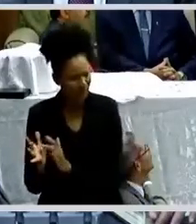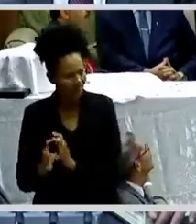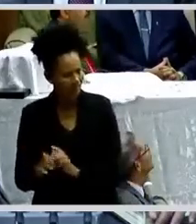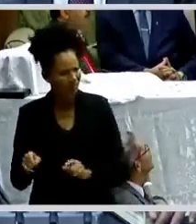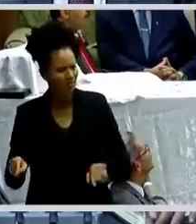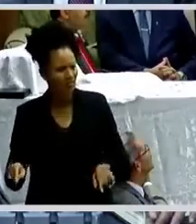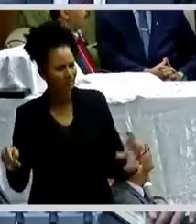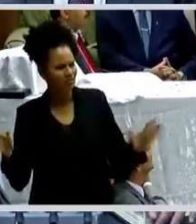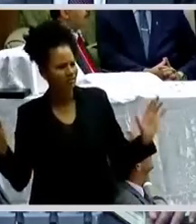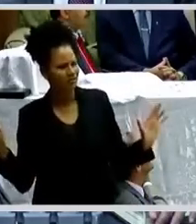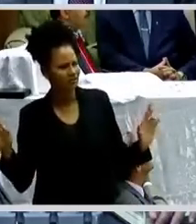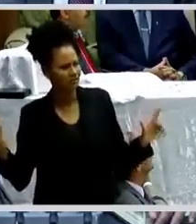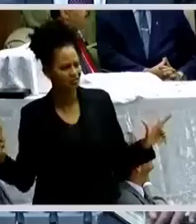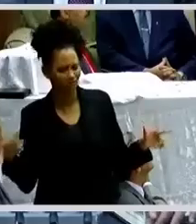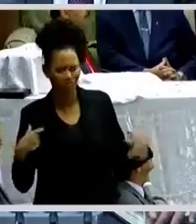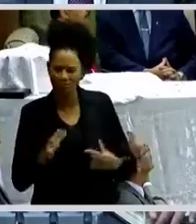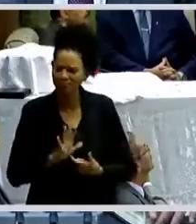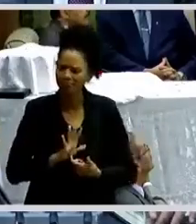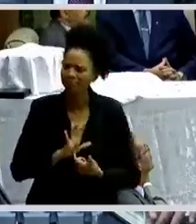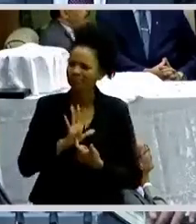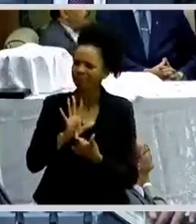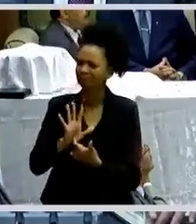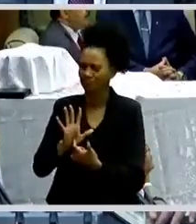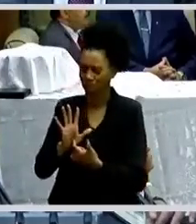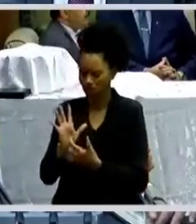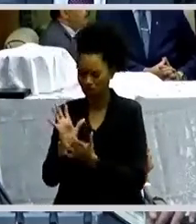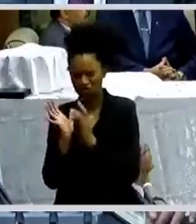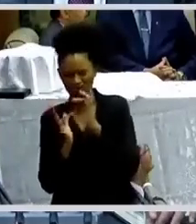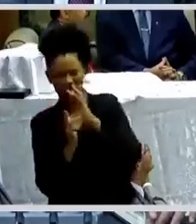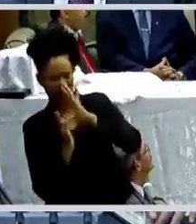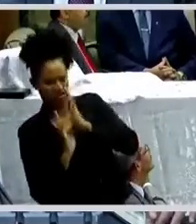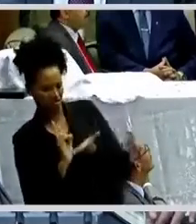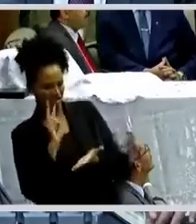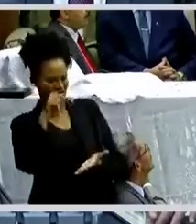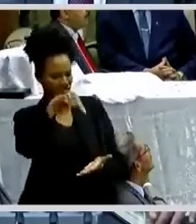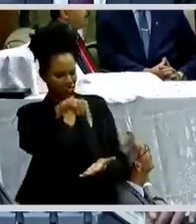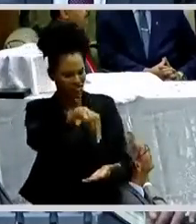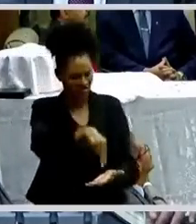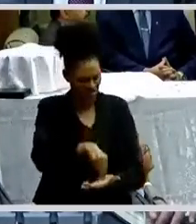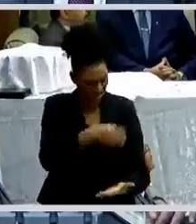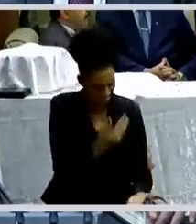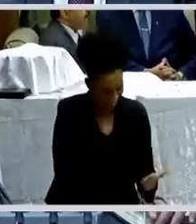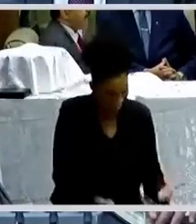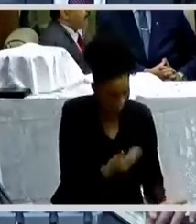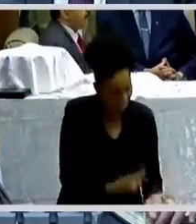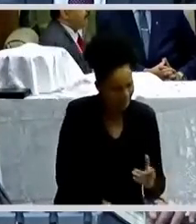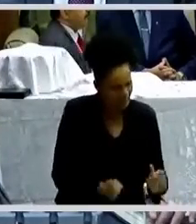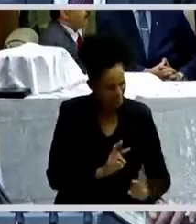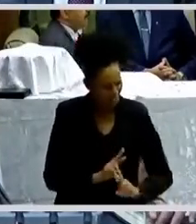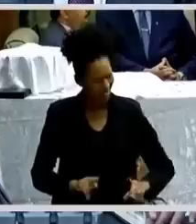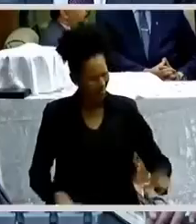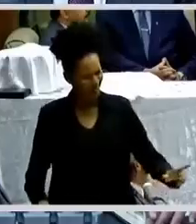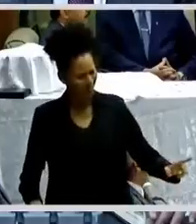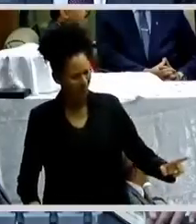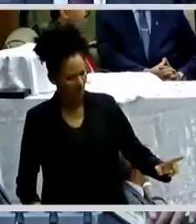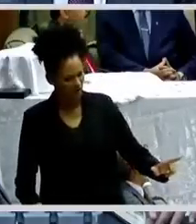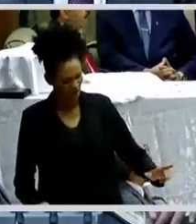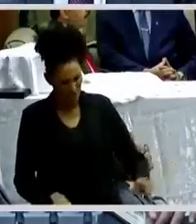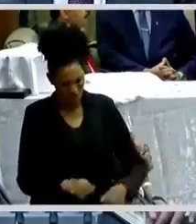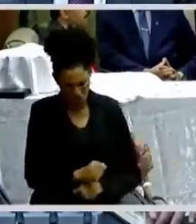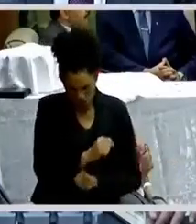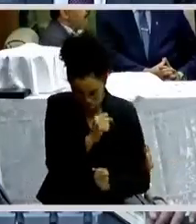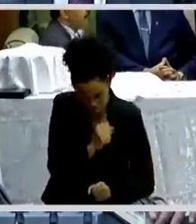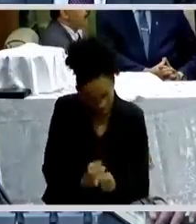quando a gente faz essa apresentação, Jesus levanta, ressuscita e a morte e o inferno perde, eles fizeram diferente. A morte e